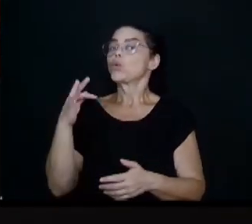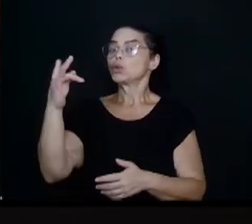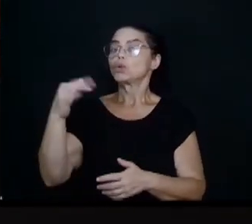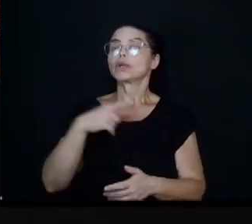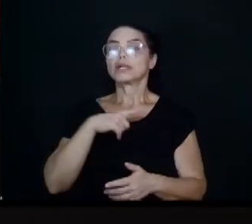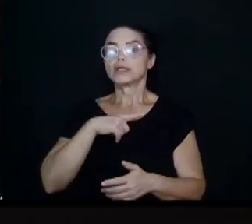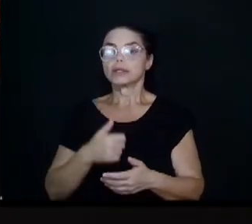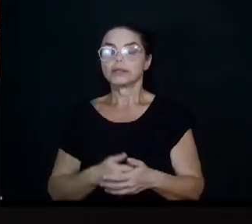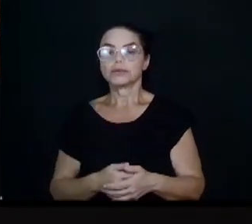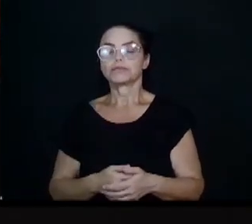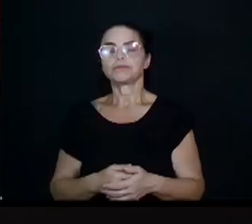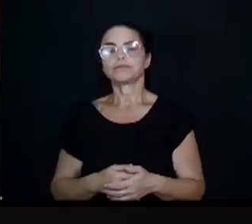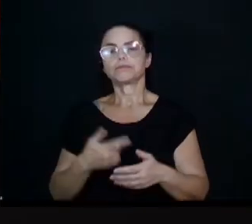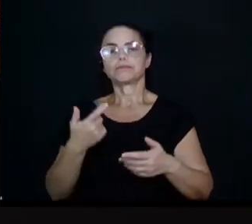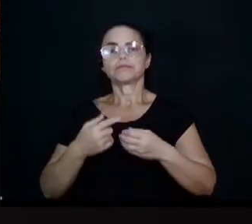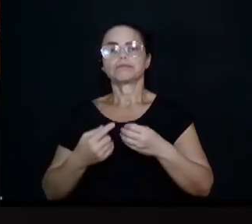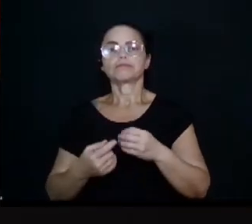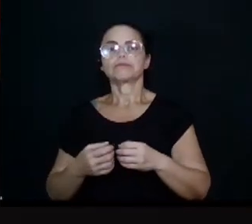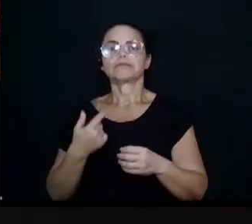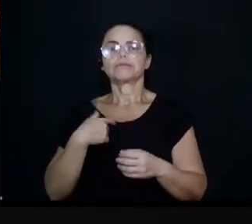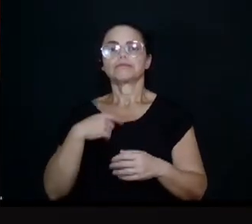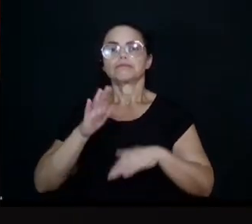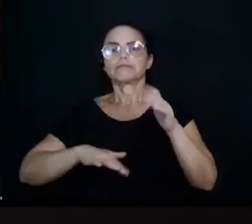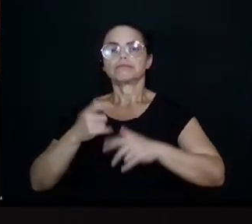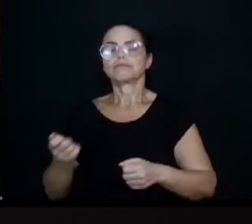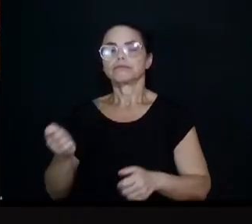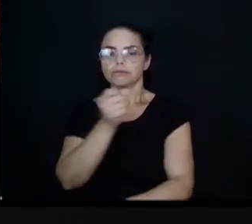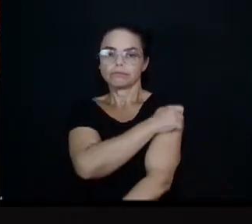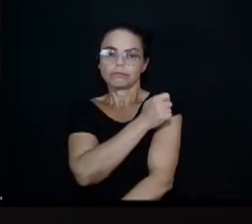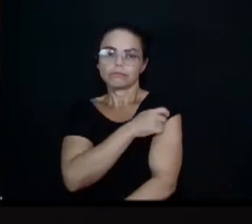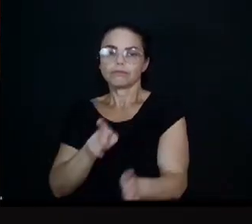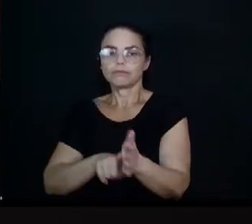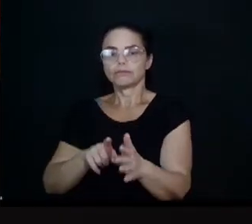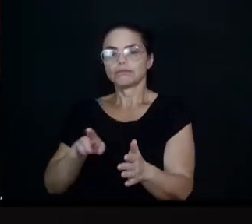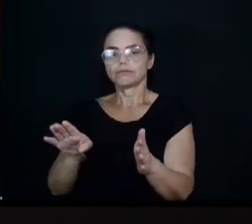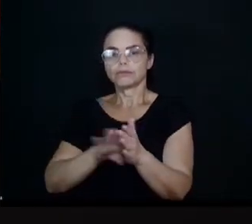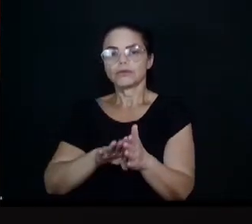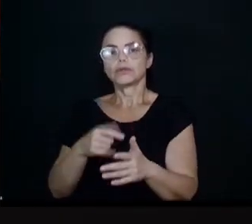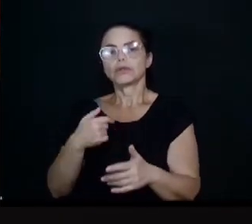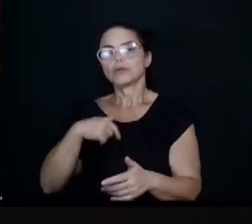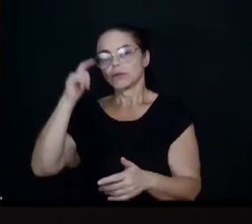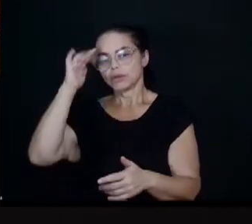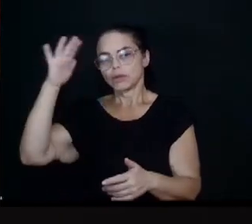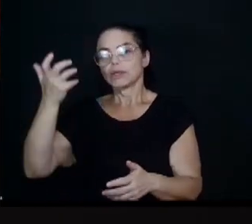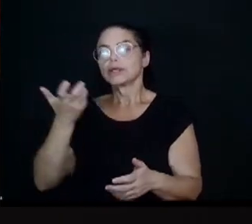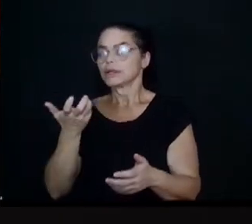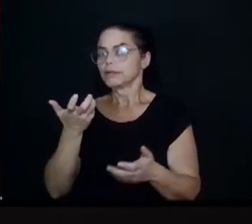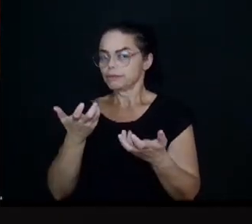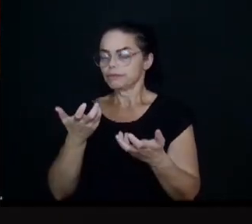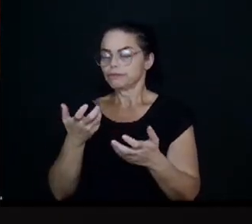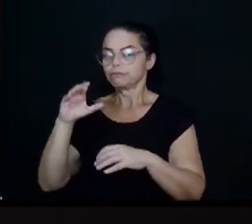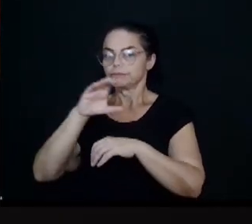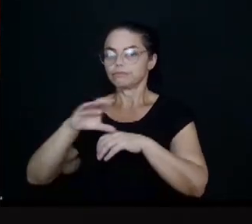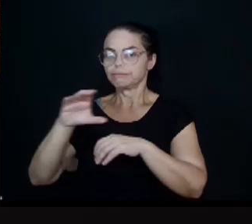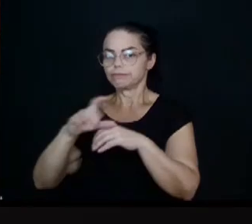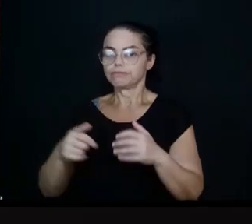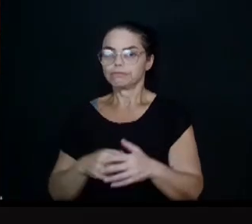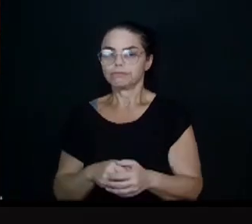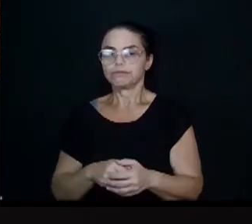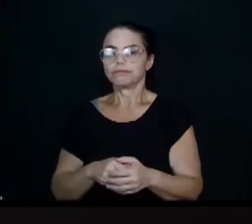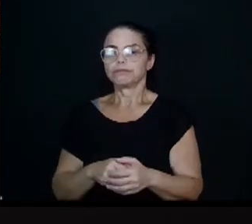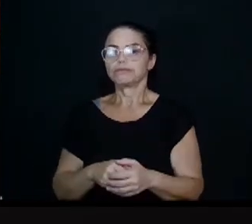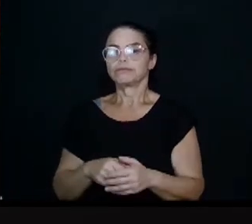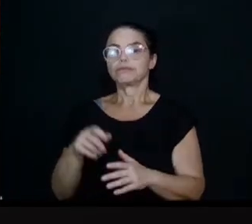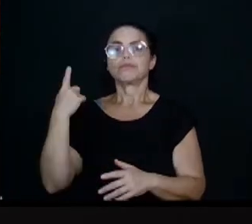pretende. Às vezes o aluno vai chegar aqui imaginando que ele queria cursar o curso, fazer o curso de Direito, e pode